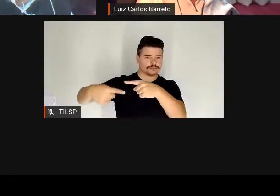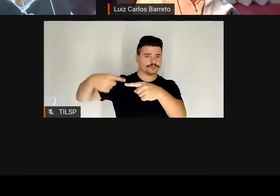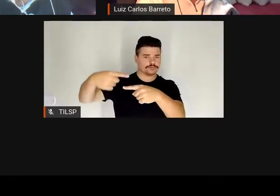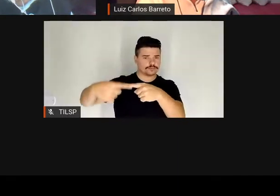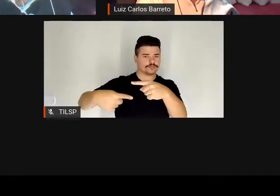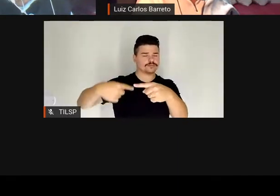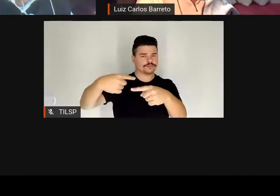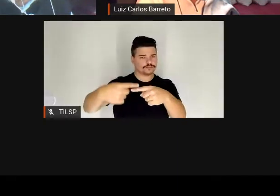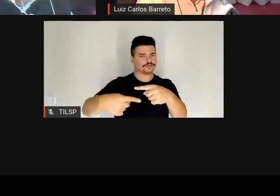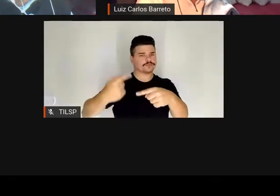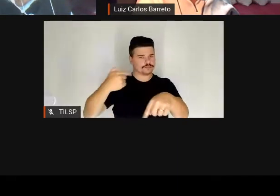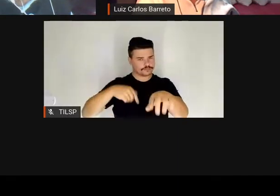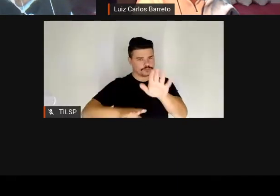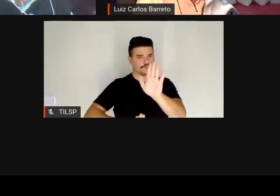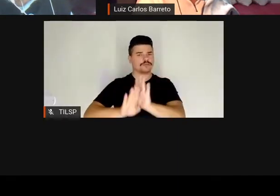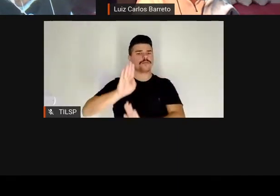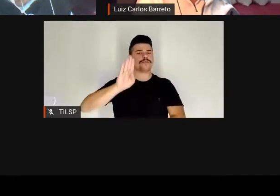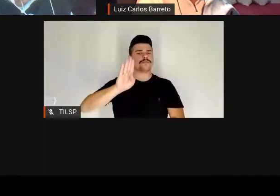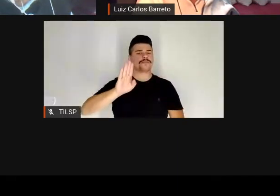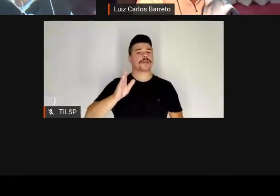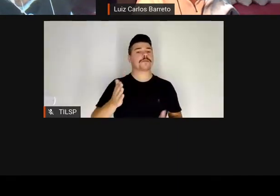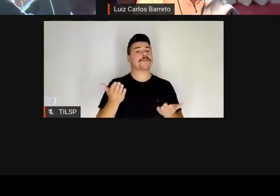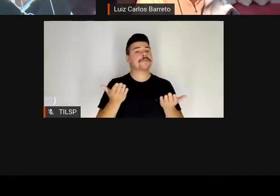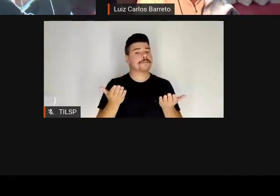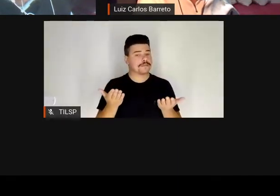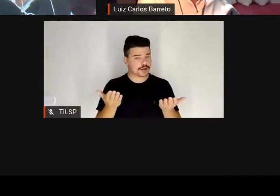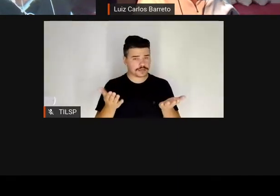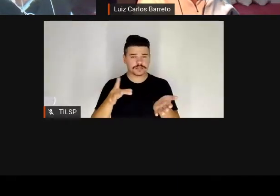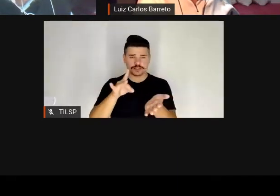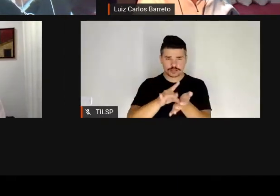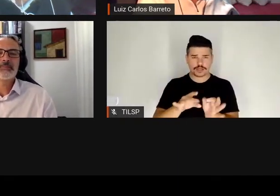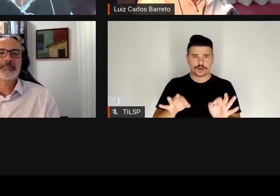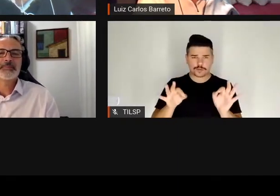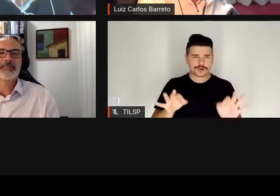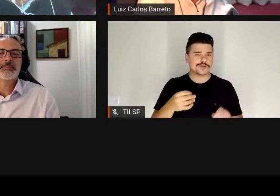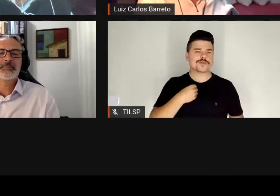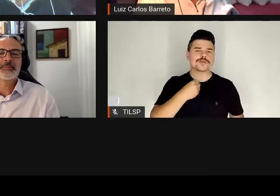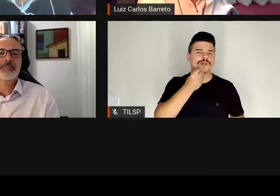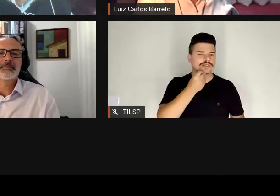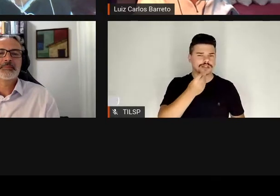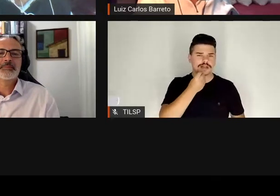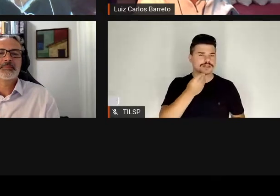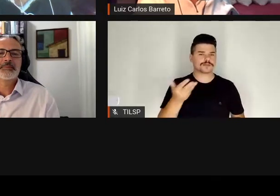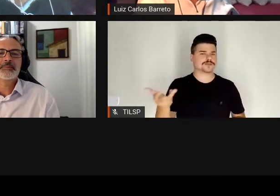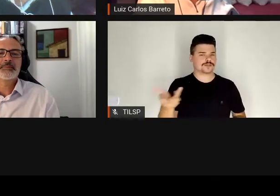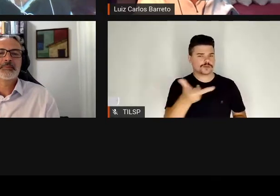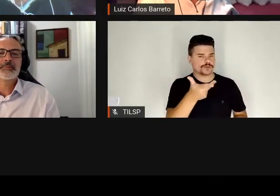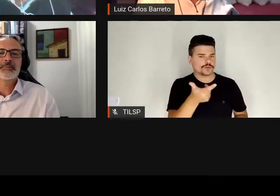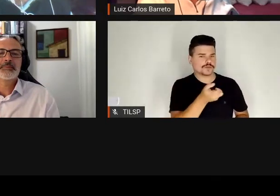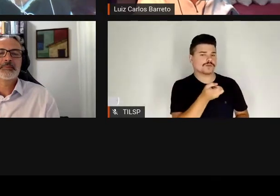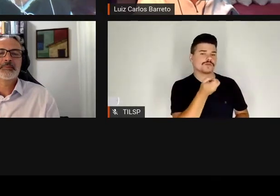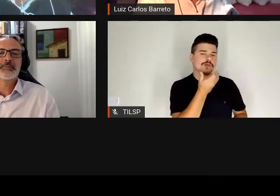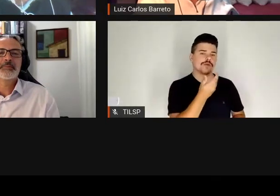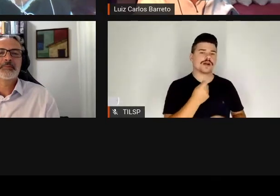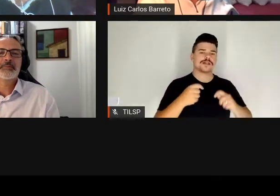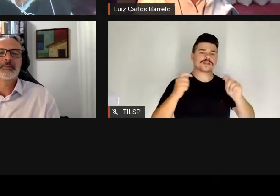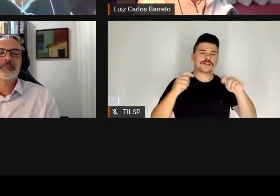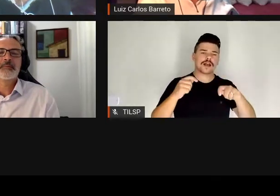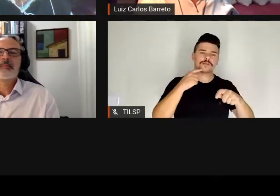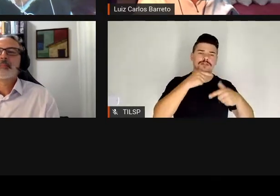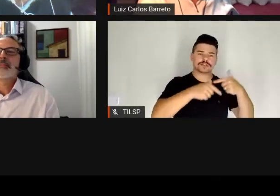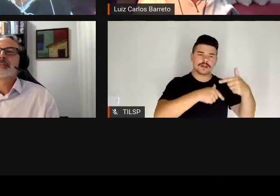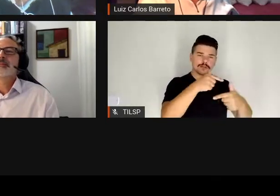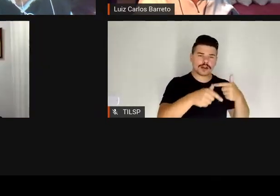emergindo, né, mas realmente foi uma oportunidade muito, muito grande de voltar, de podermos trabalhar isso,